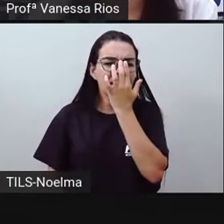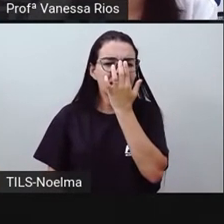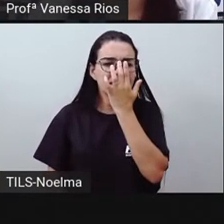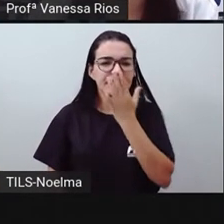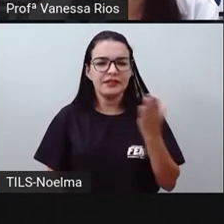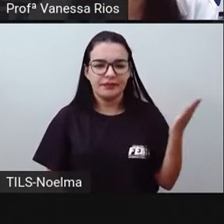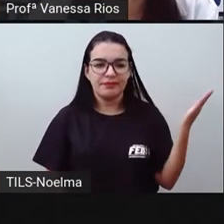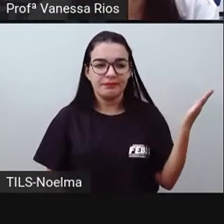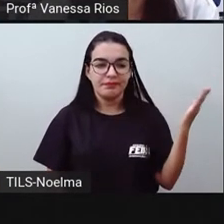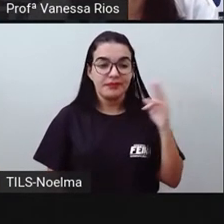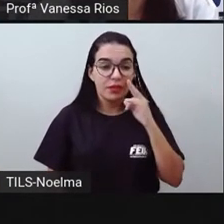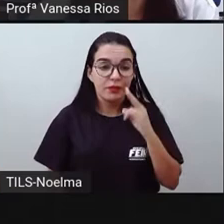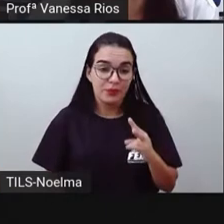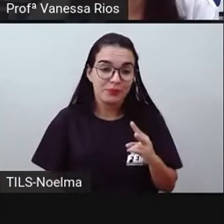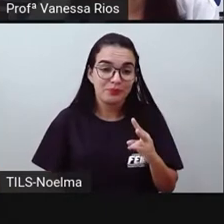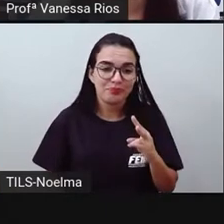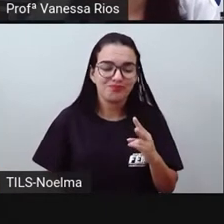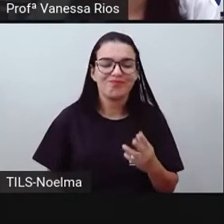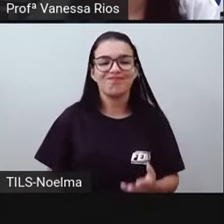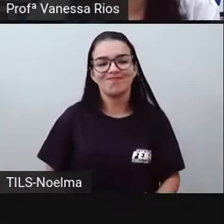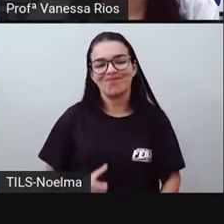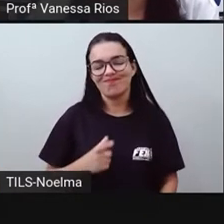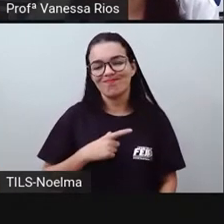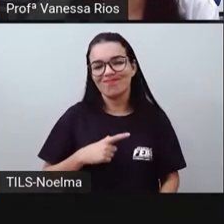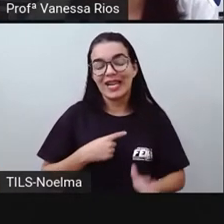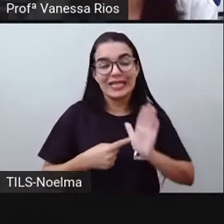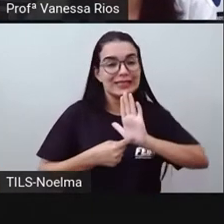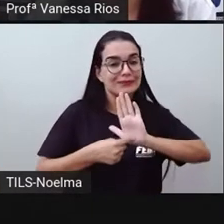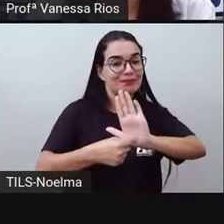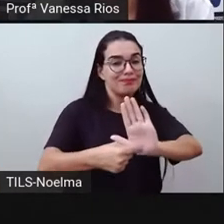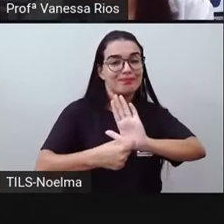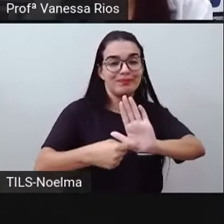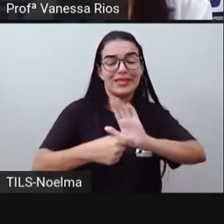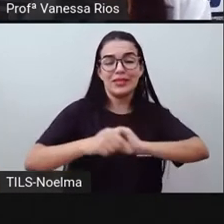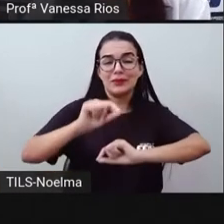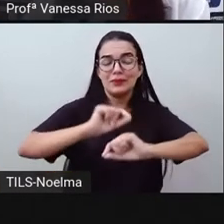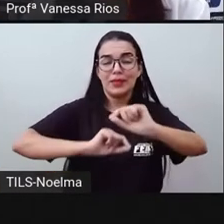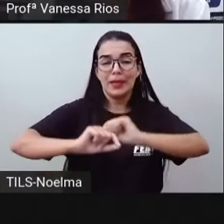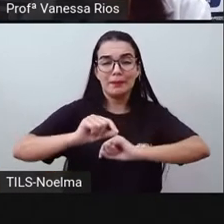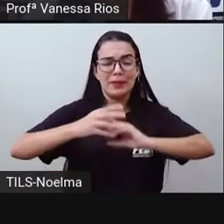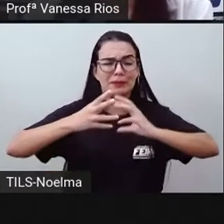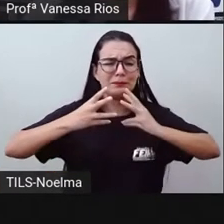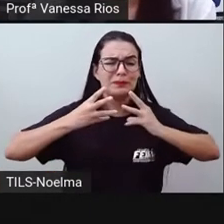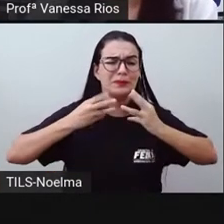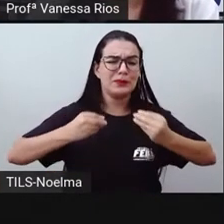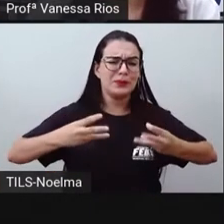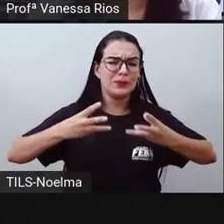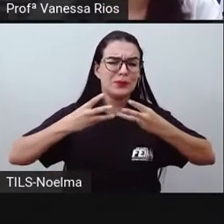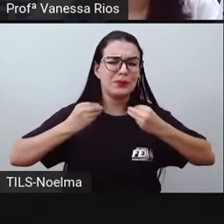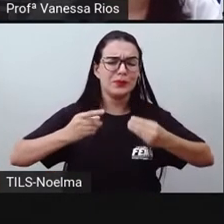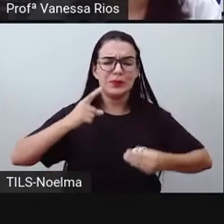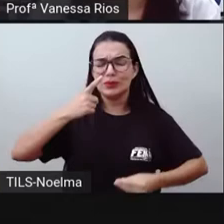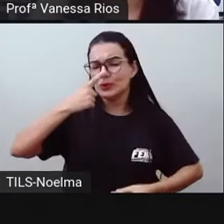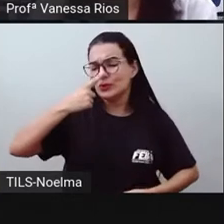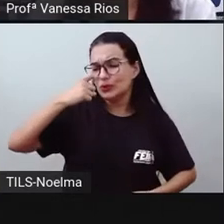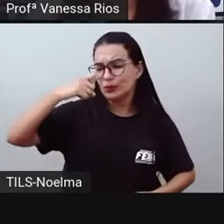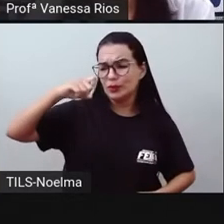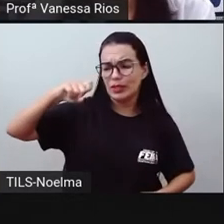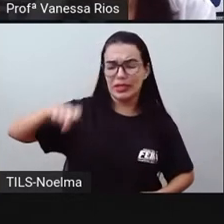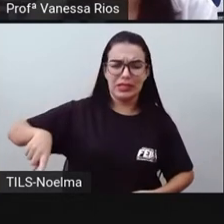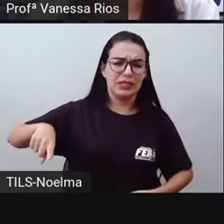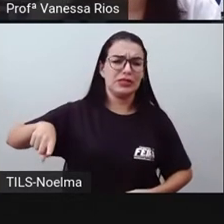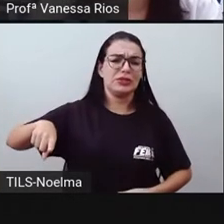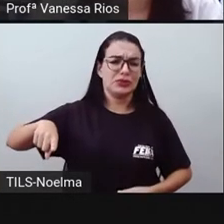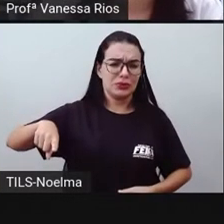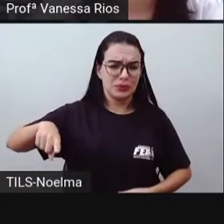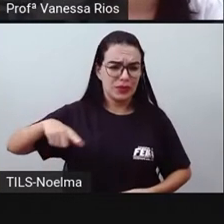Pro já está falando com vocês, não é? Que é a grande produção de lixo, de resíduos, resíduos